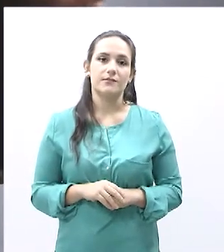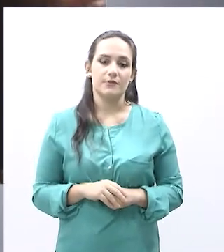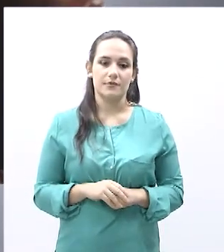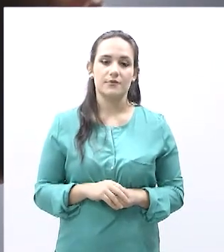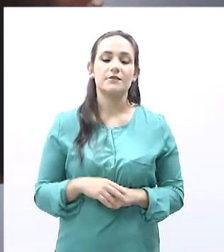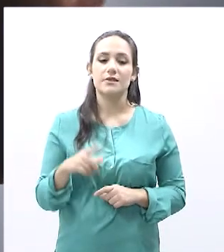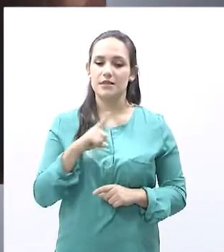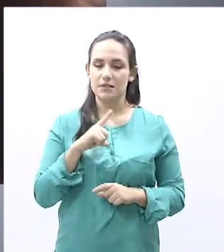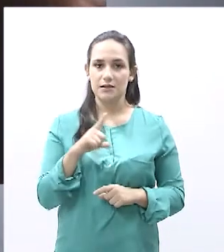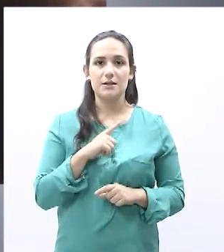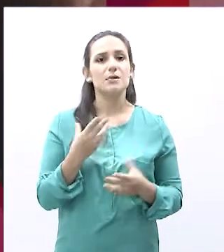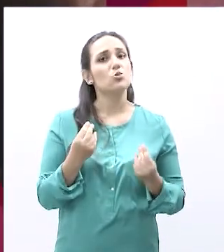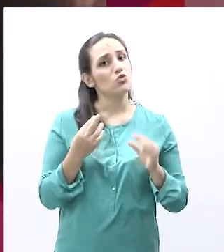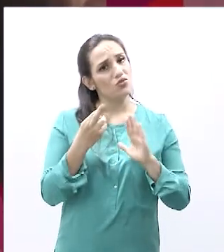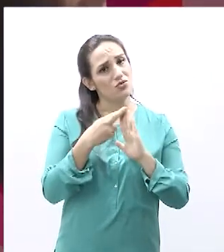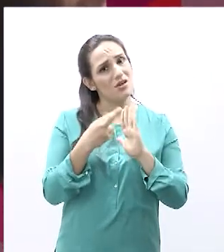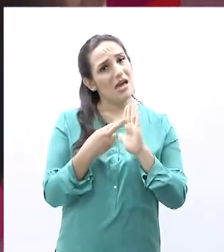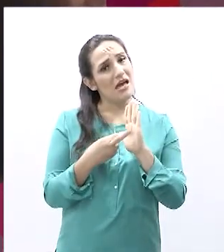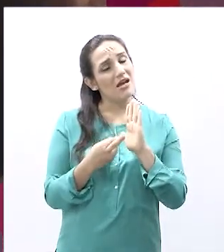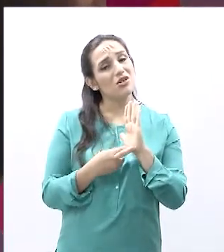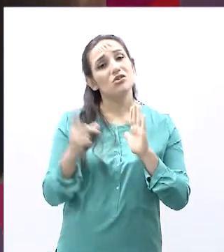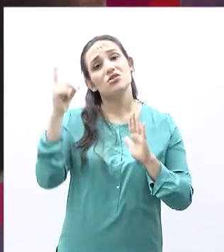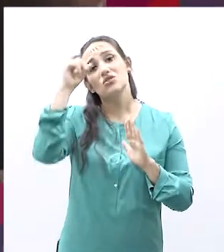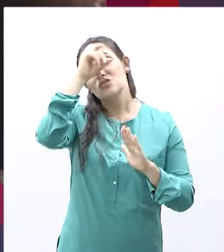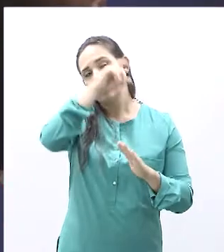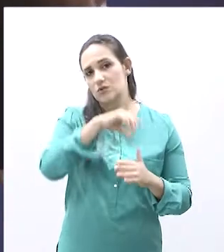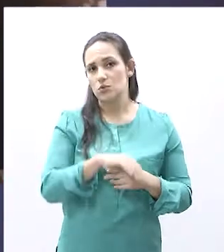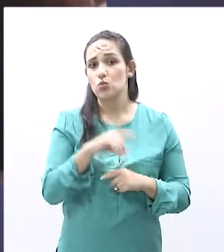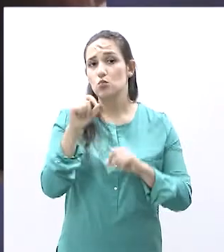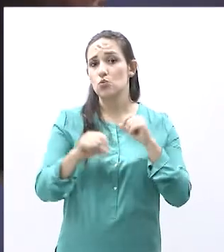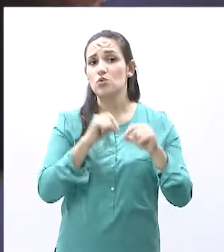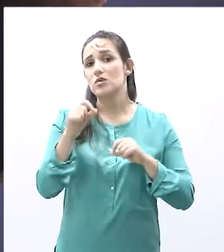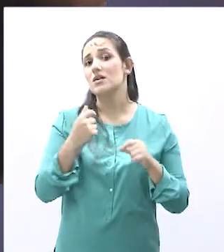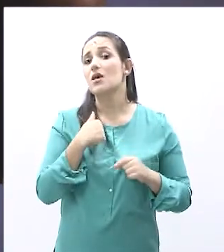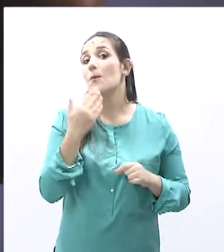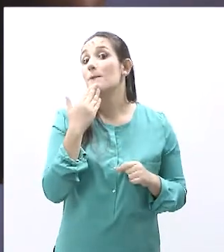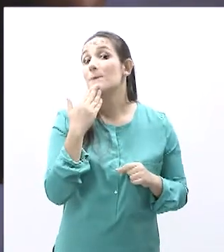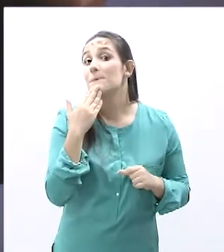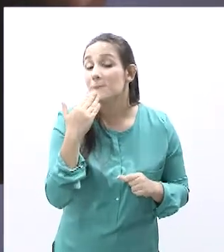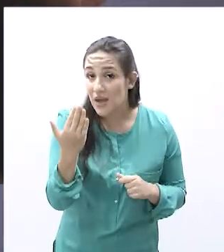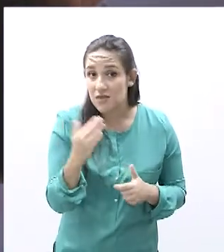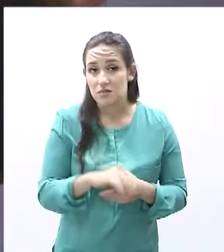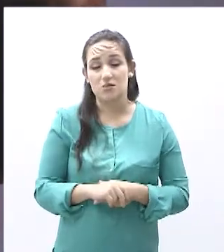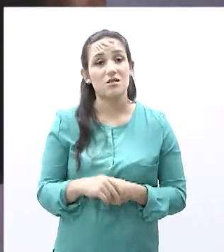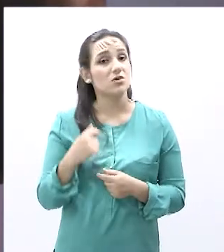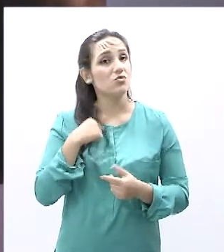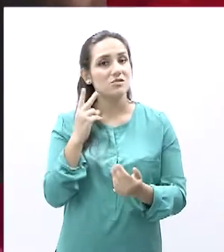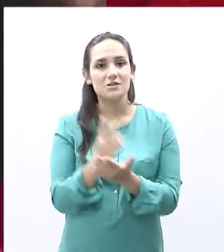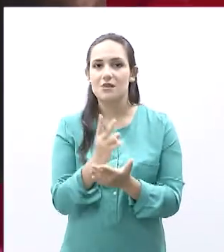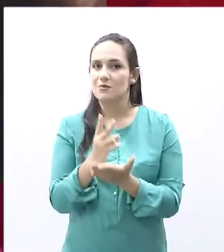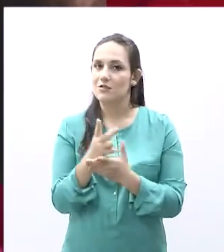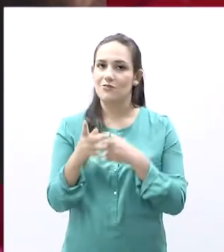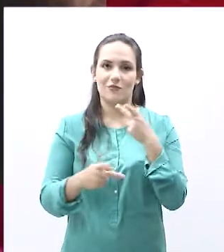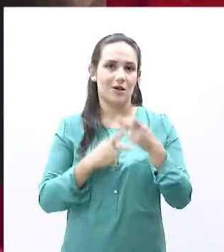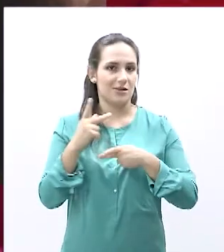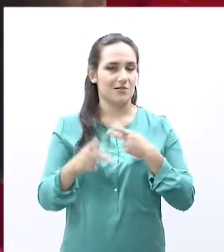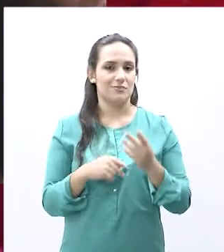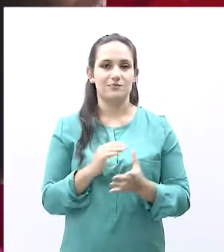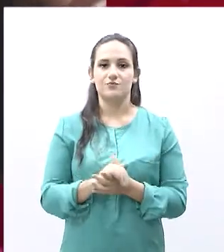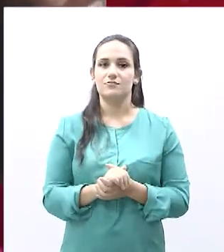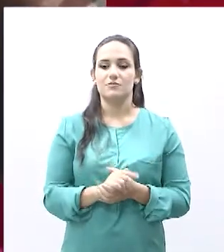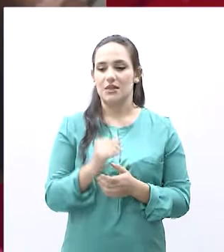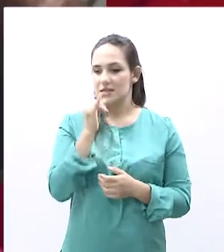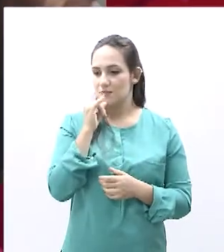de todas essas regras serem difíceis de acessar, o que eu tenho falado para as pessoas que são